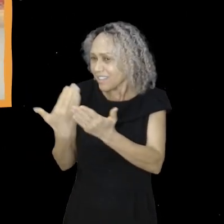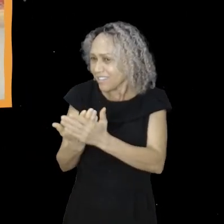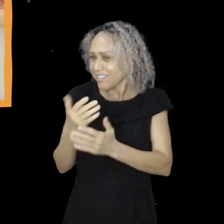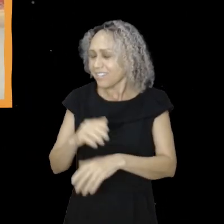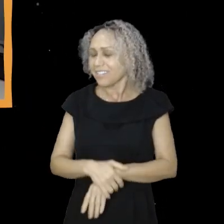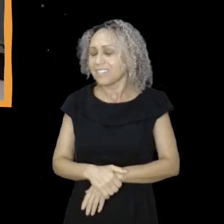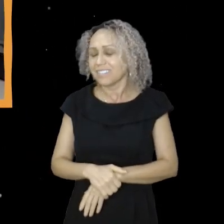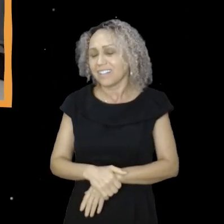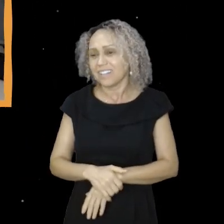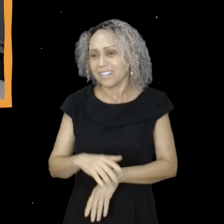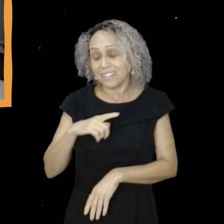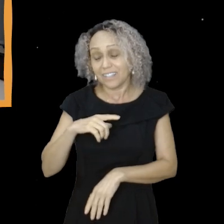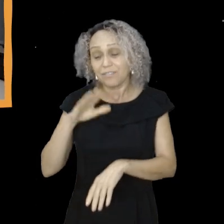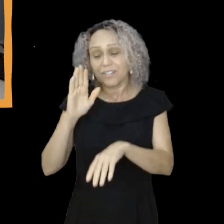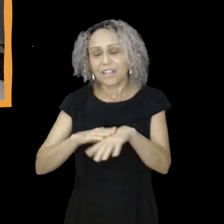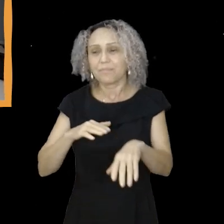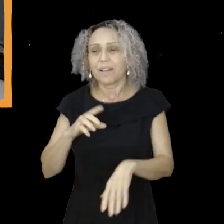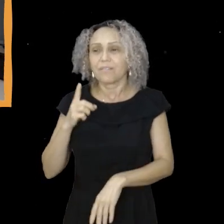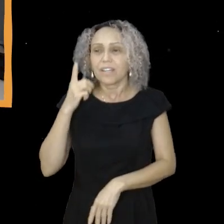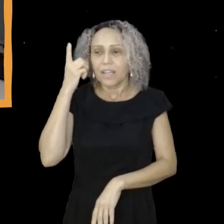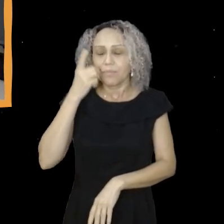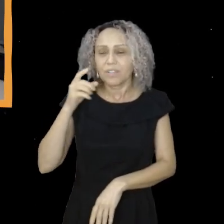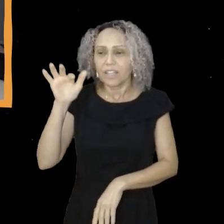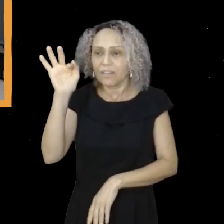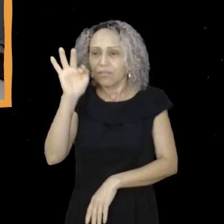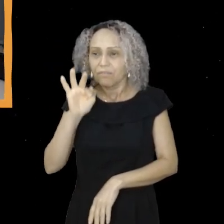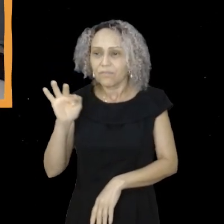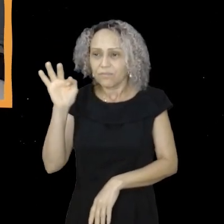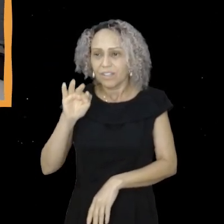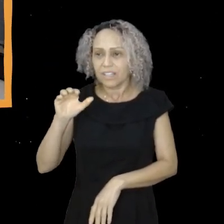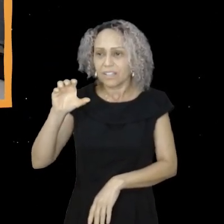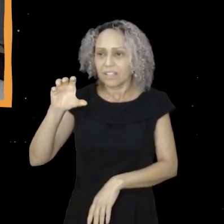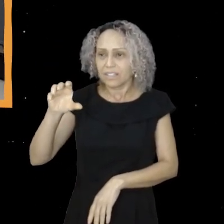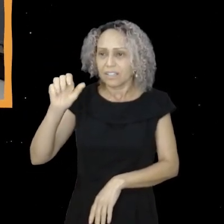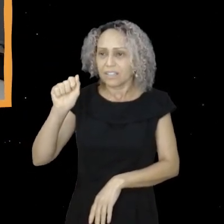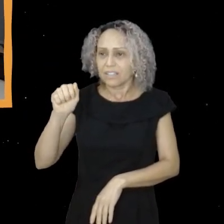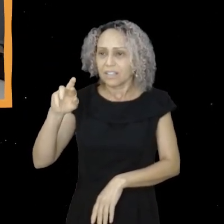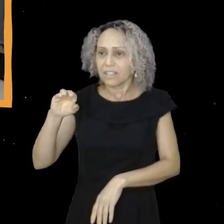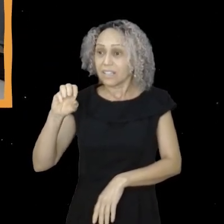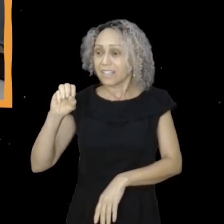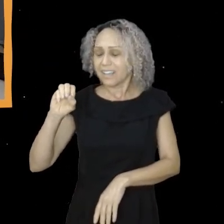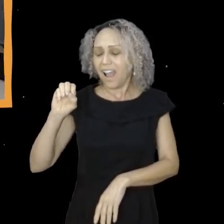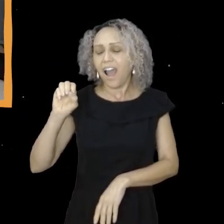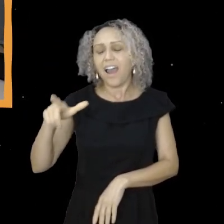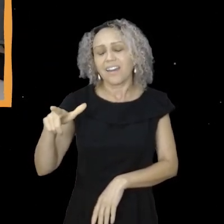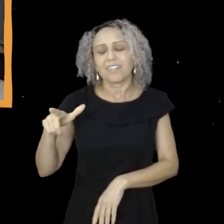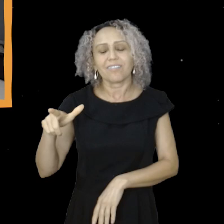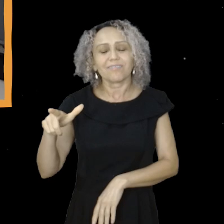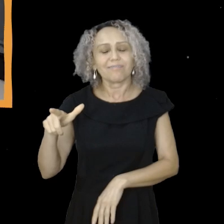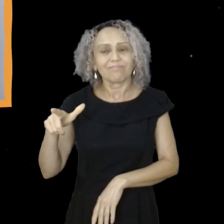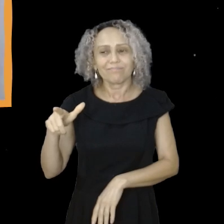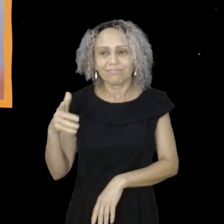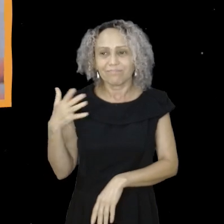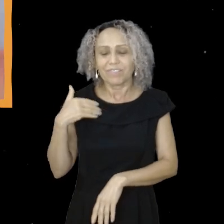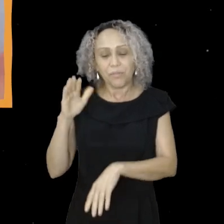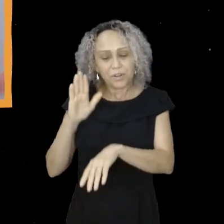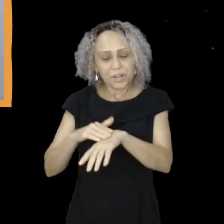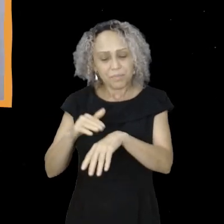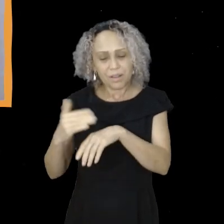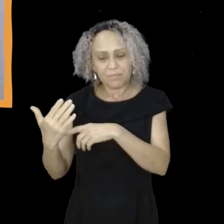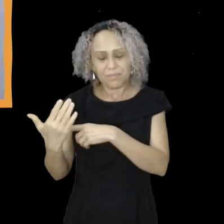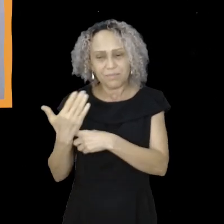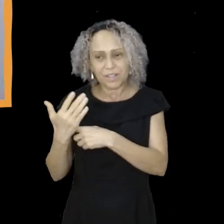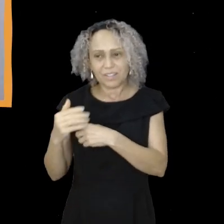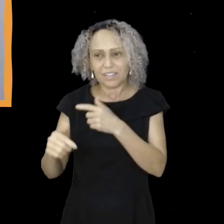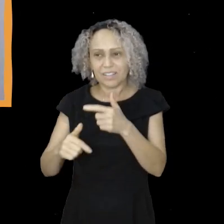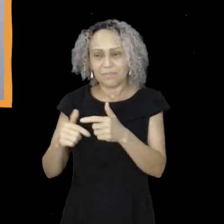adoro ela, deputada federal. Sim, a Carol, eu morei no Paraná há muito tempo. Carol é incrível, ela faz um trabalho muito legal. Dá pra gente o nome de